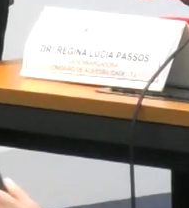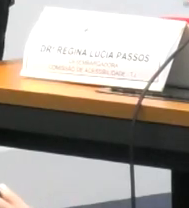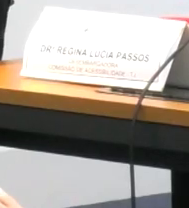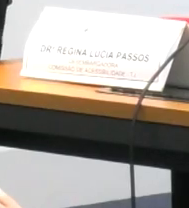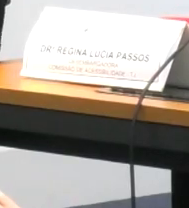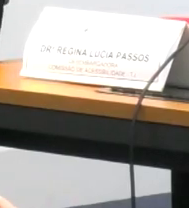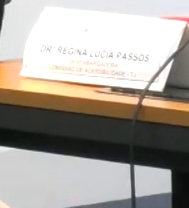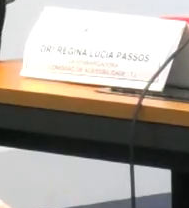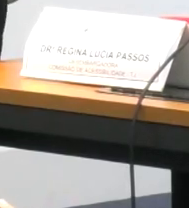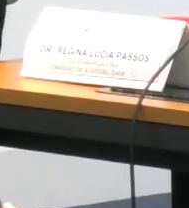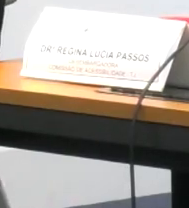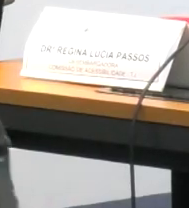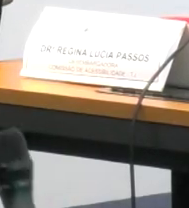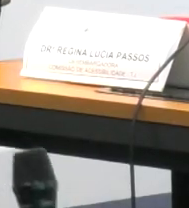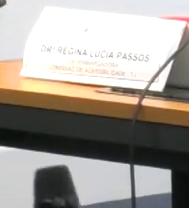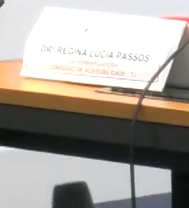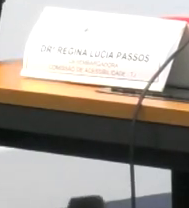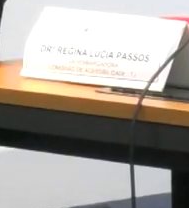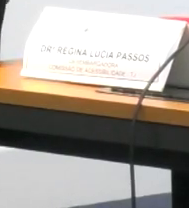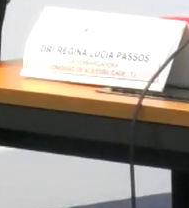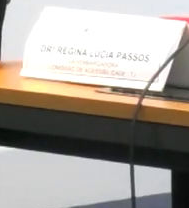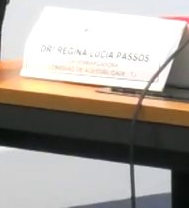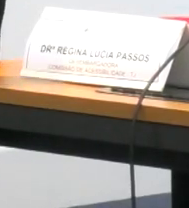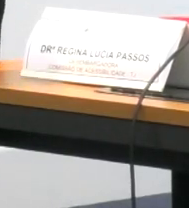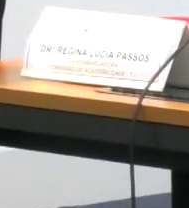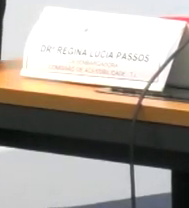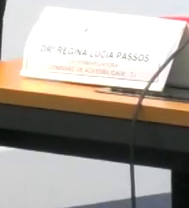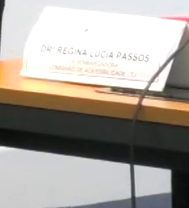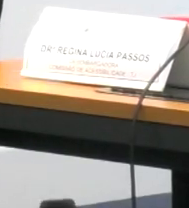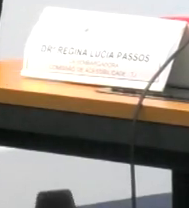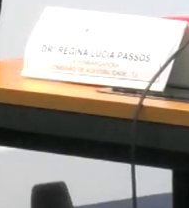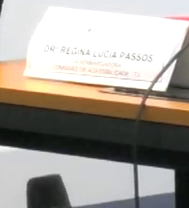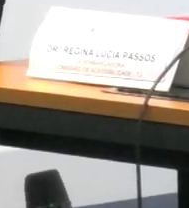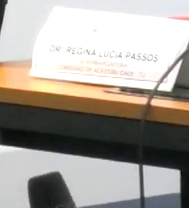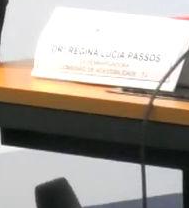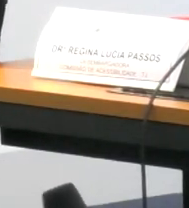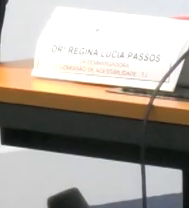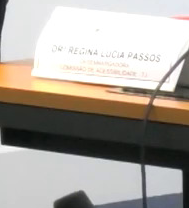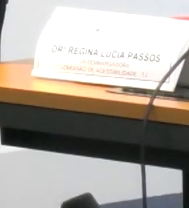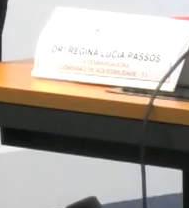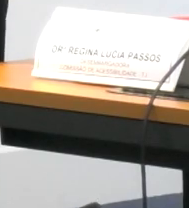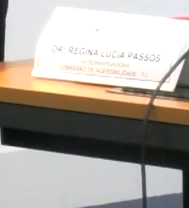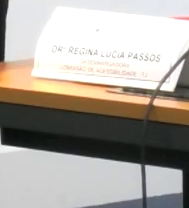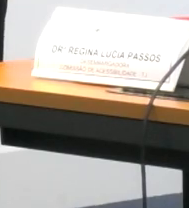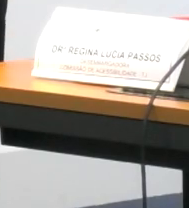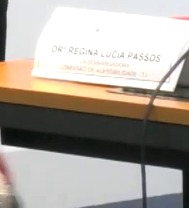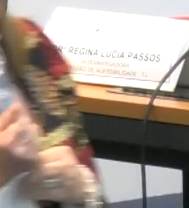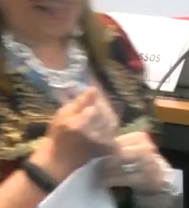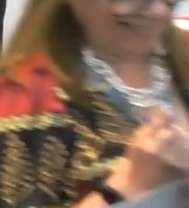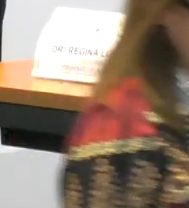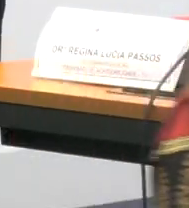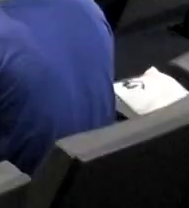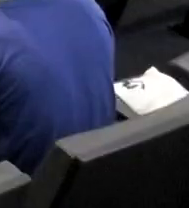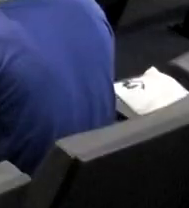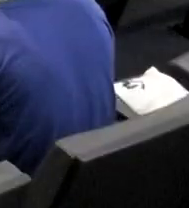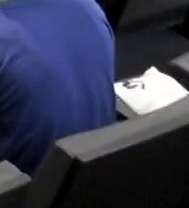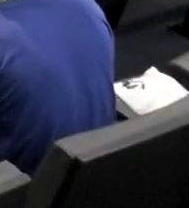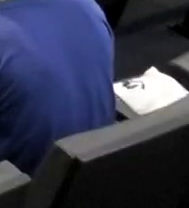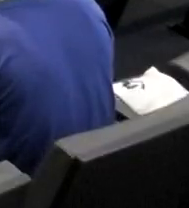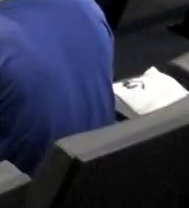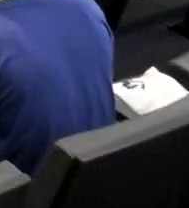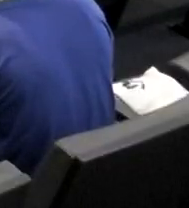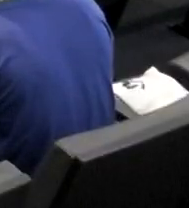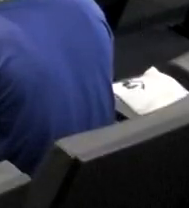o certificado entender quem é o especialista aqui porque tem certificado indo para processo que são 40